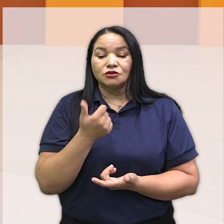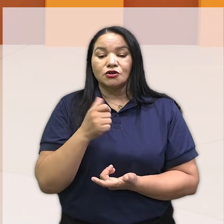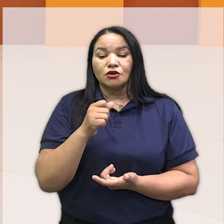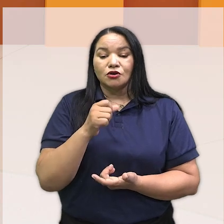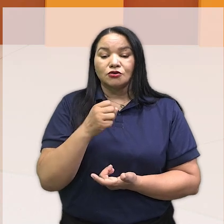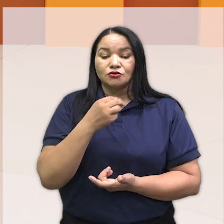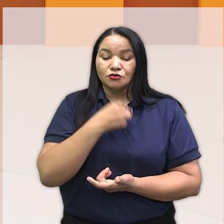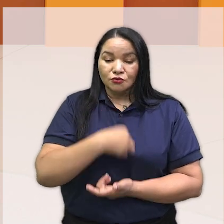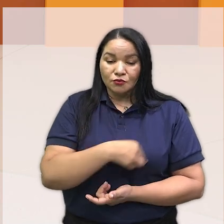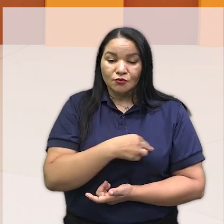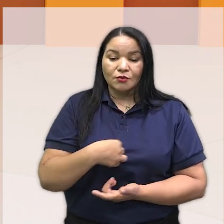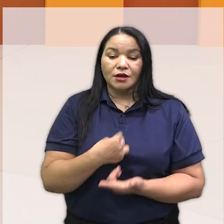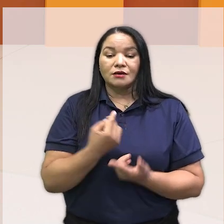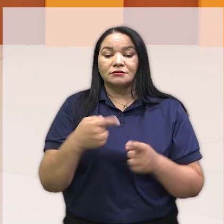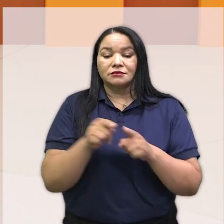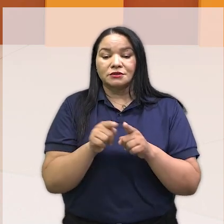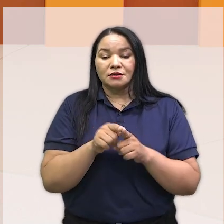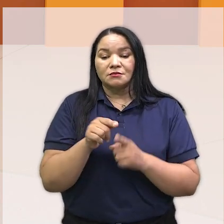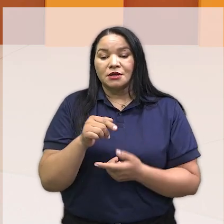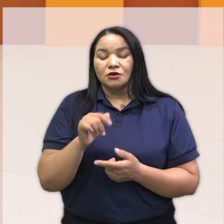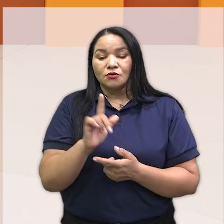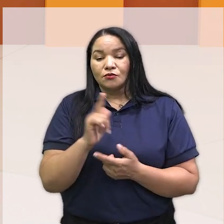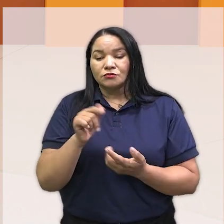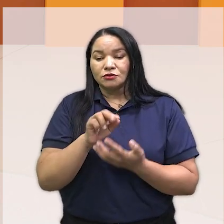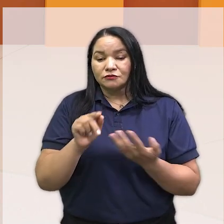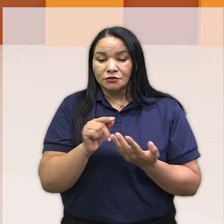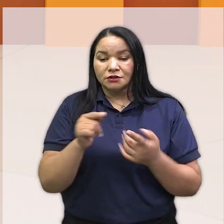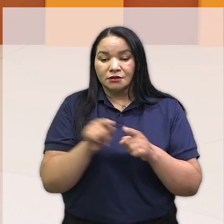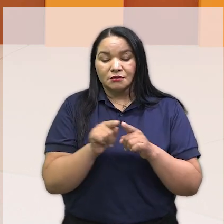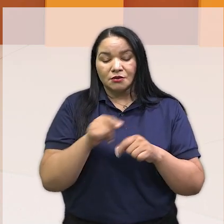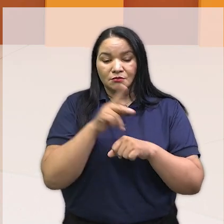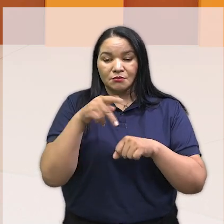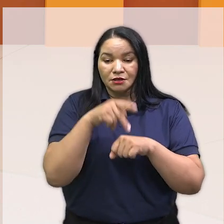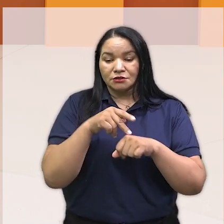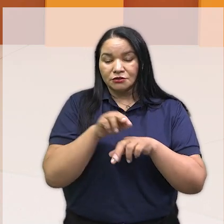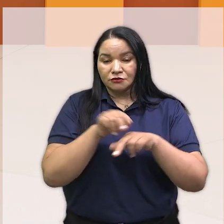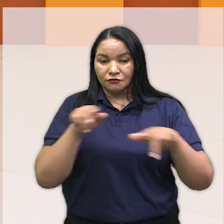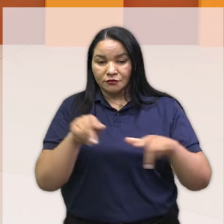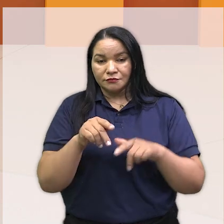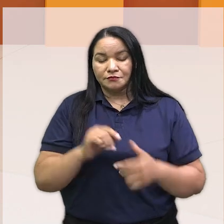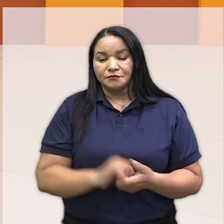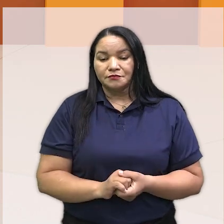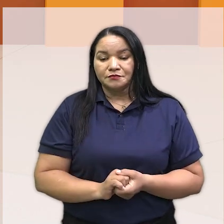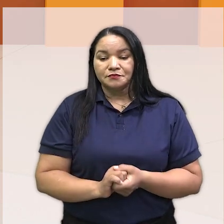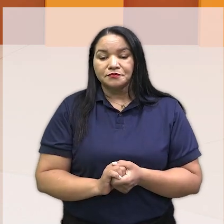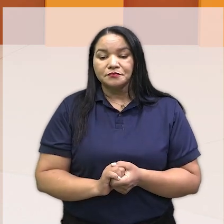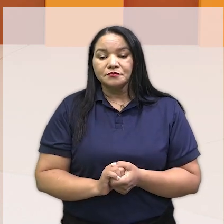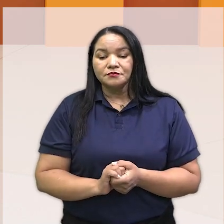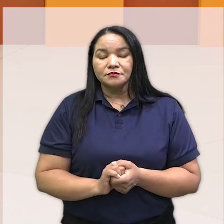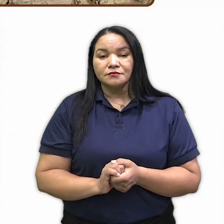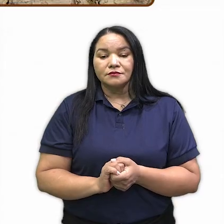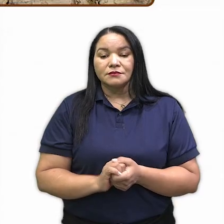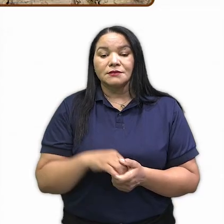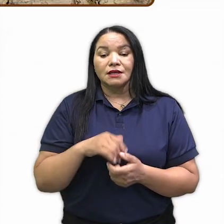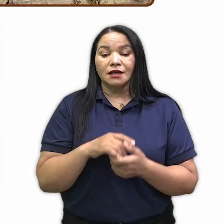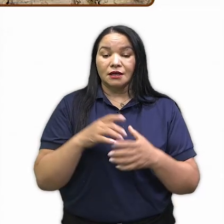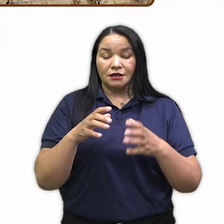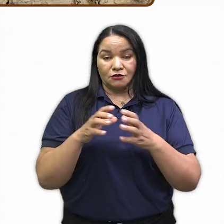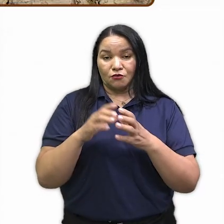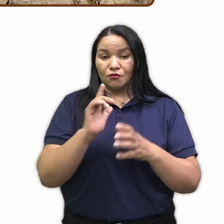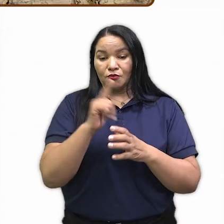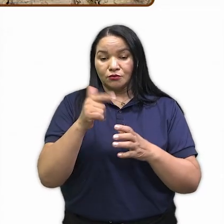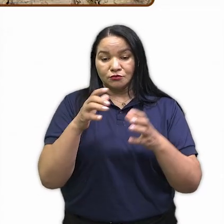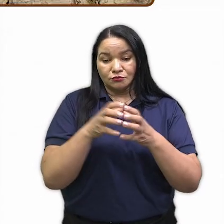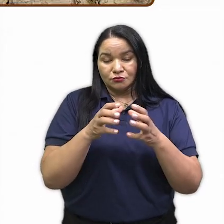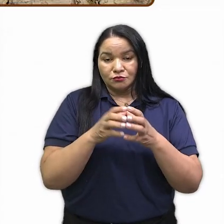pega ali a parte dos Países Baixos, como a Holanda, tá bom? Também teremos na Europa os gregos,